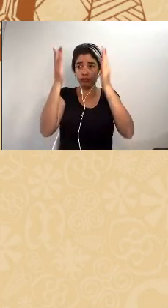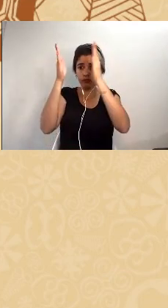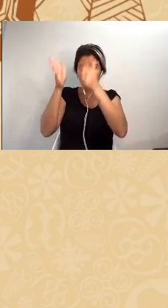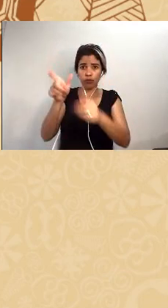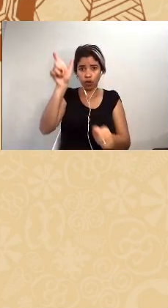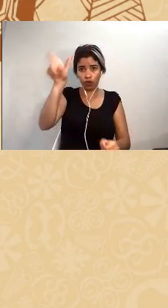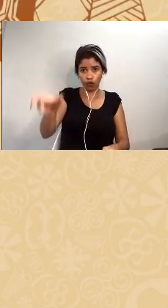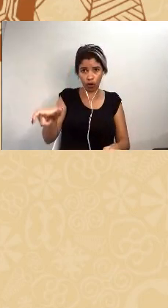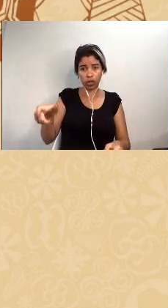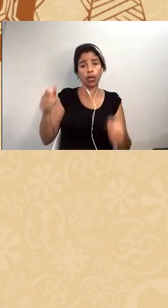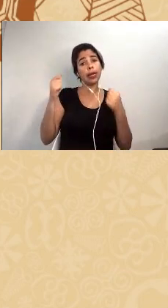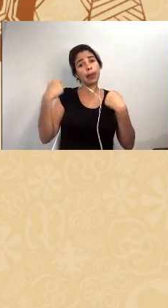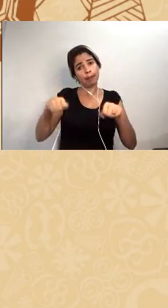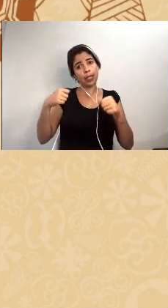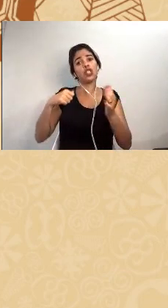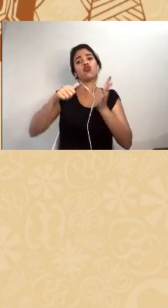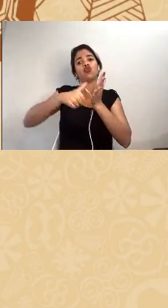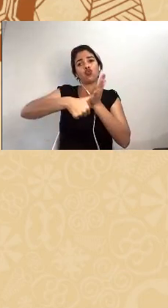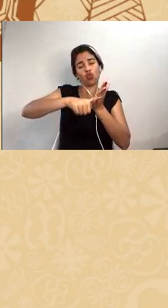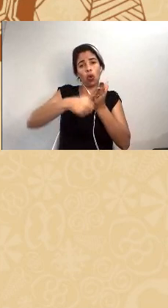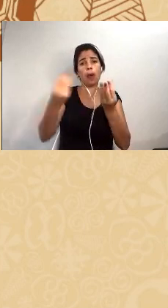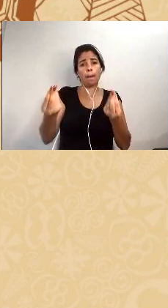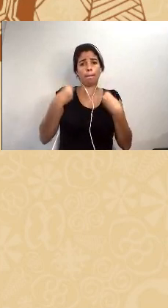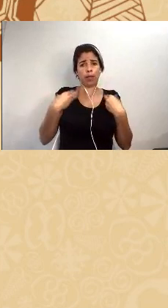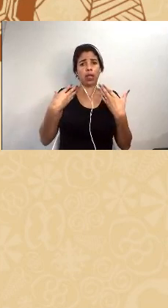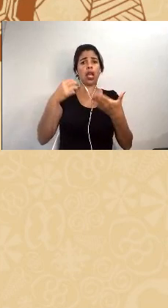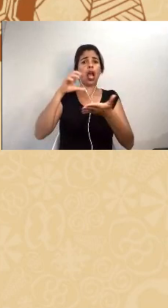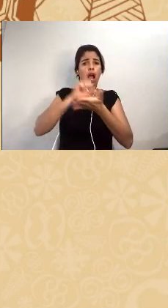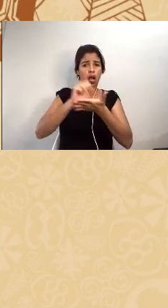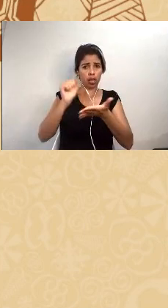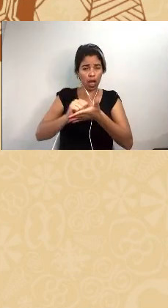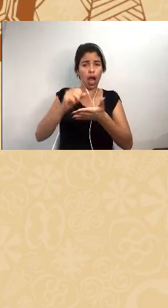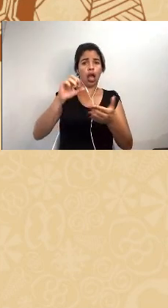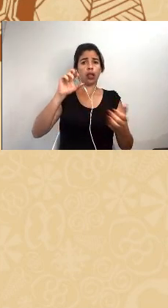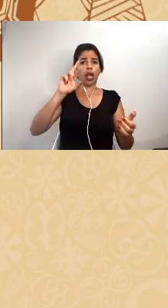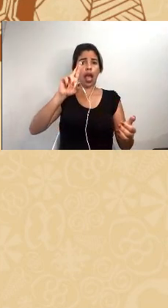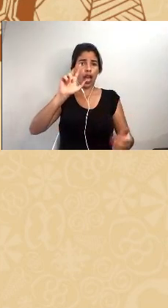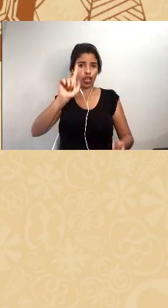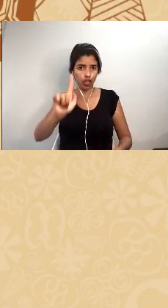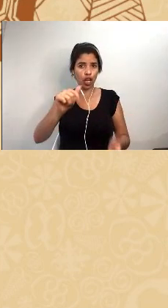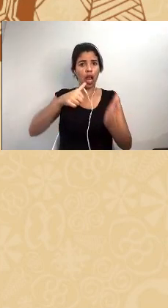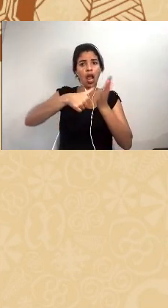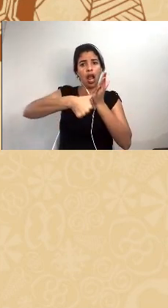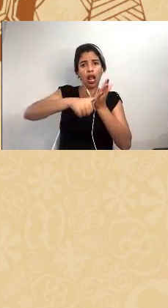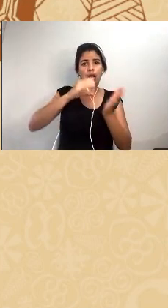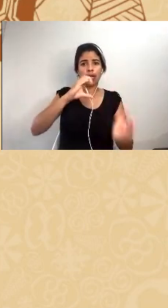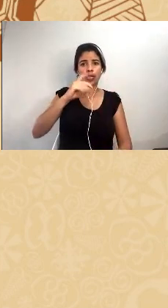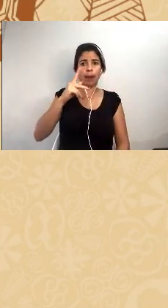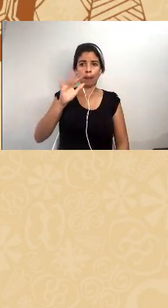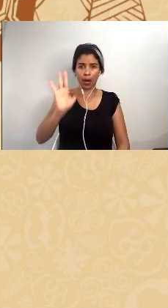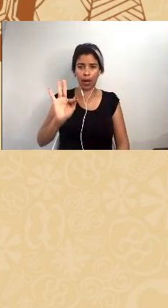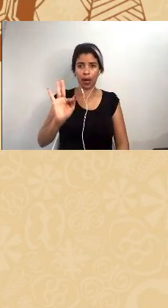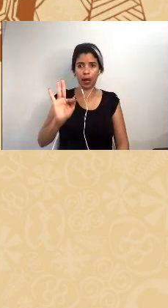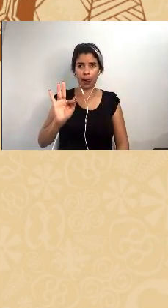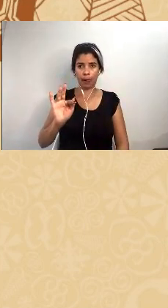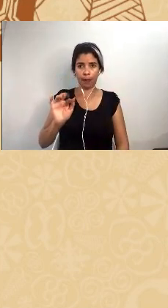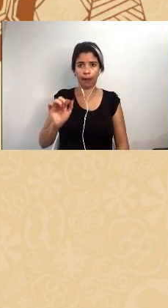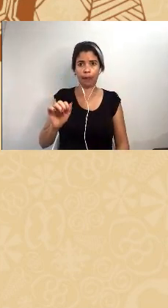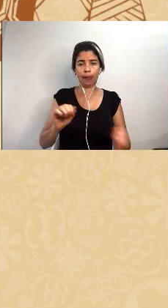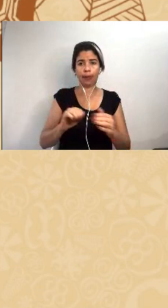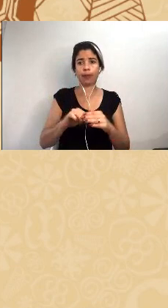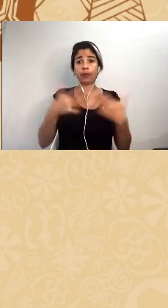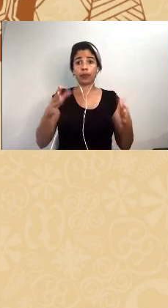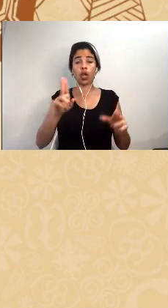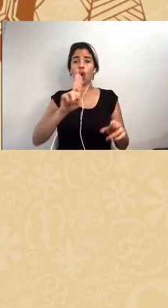O senhor deveria estar com o documento. O senhor passou os dados. É isso. Ó, isso aqui é o CBPM Marcel, CBPM da Silva.